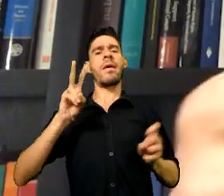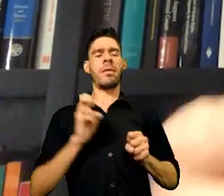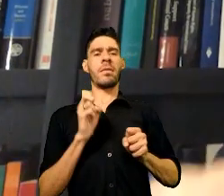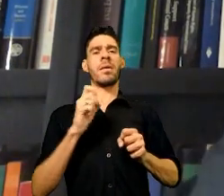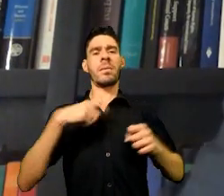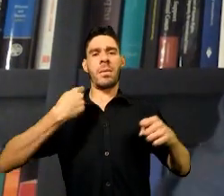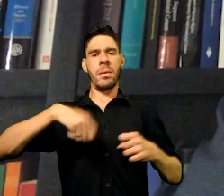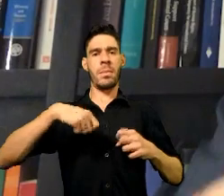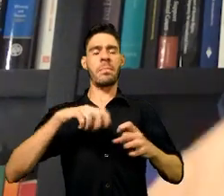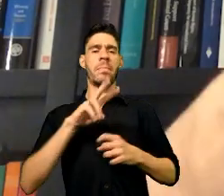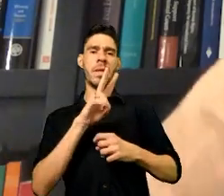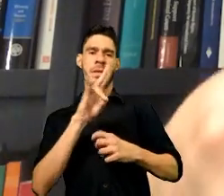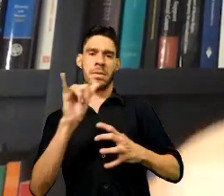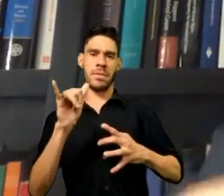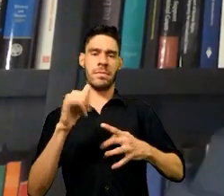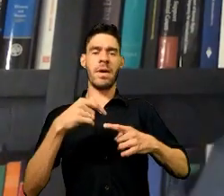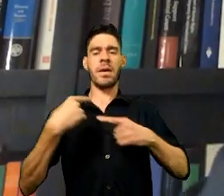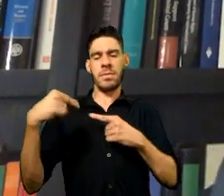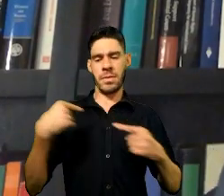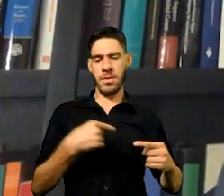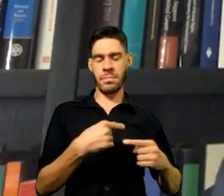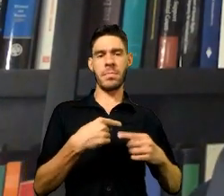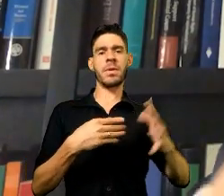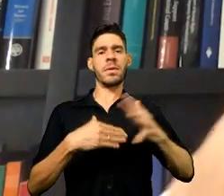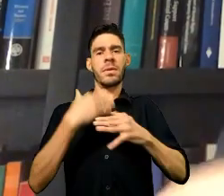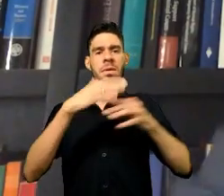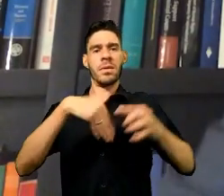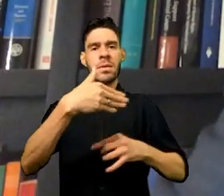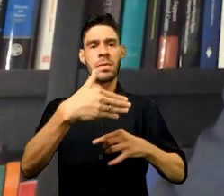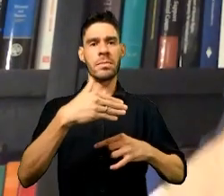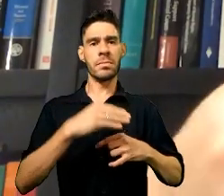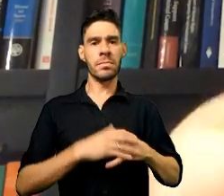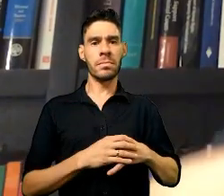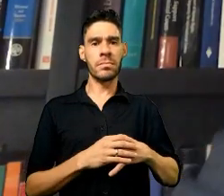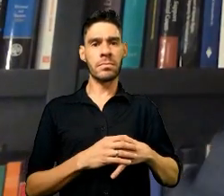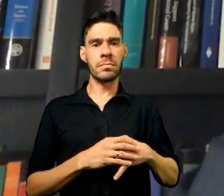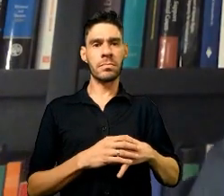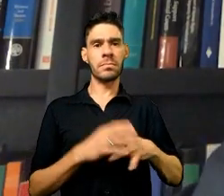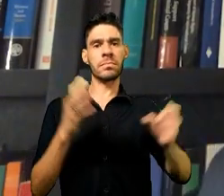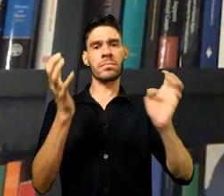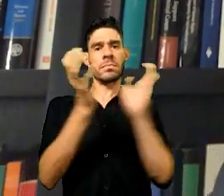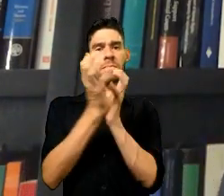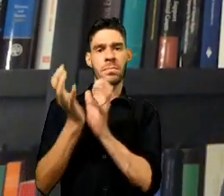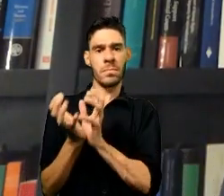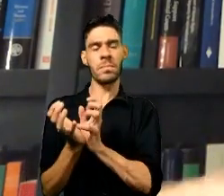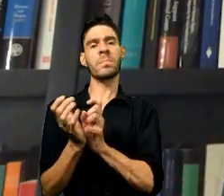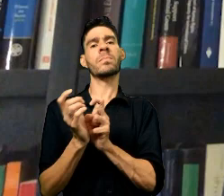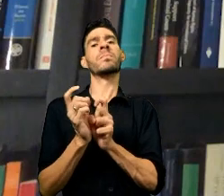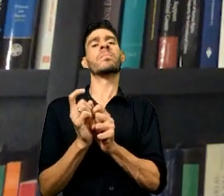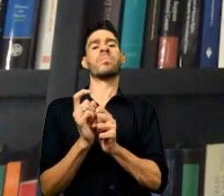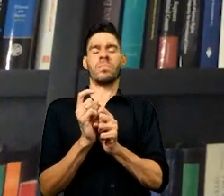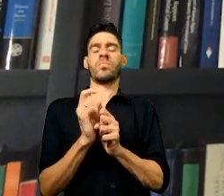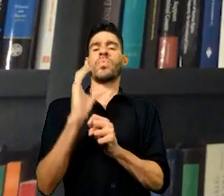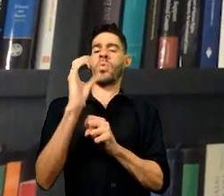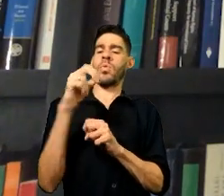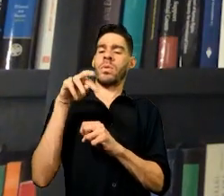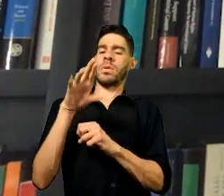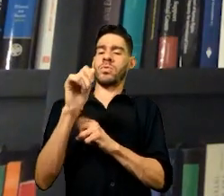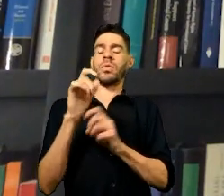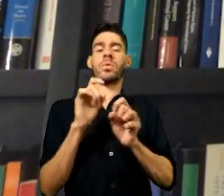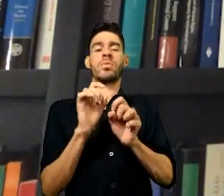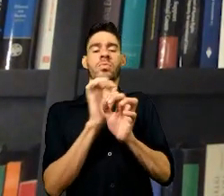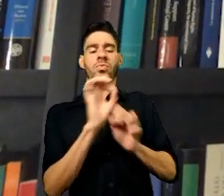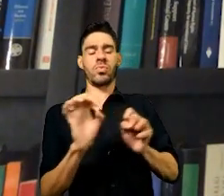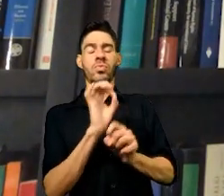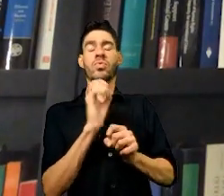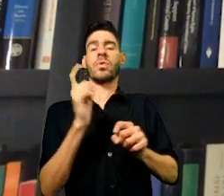jurisprudência. Então, essa é uma questão que deverá ser trabalhada, desenvolvida pelas partes sob o crivo do